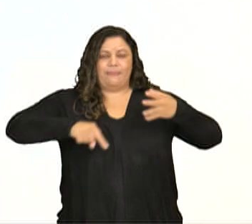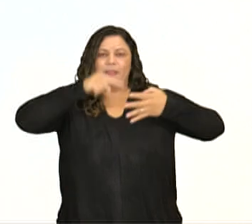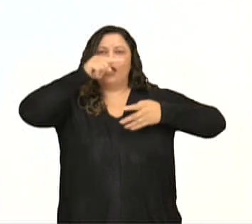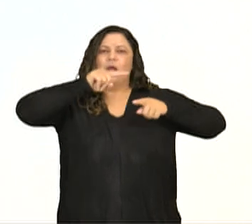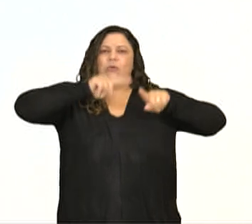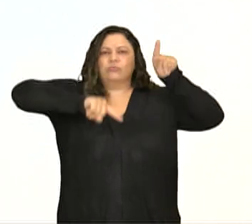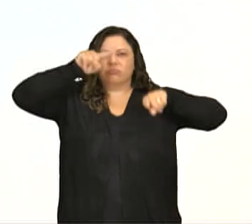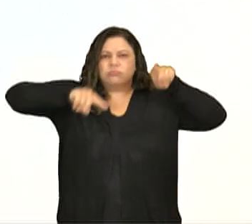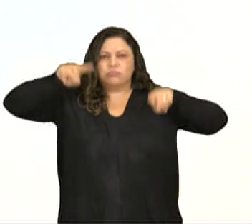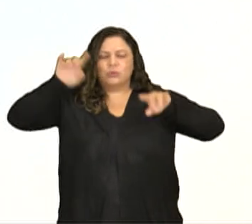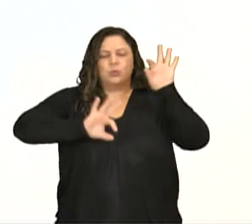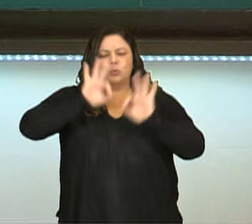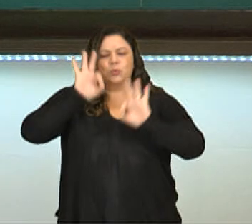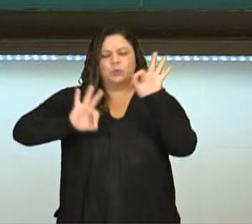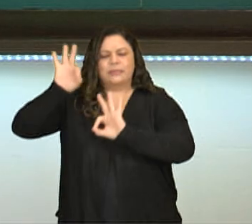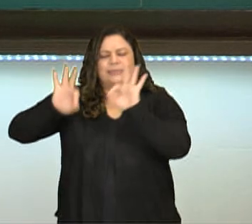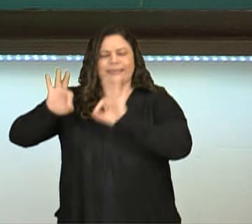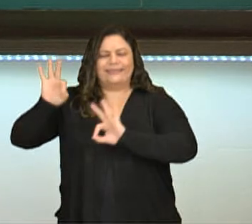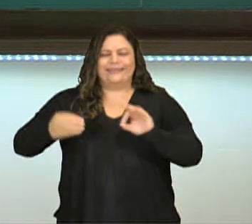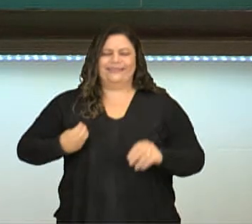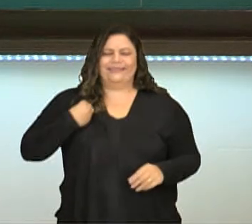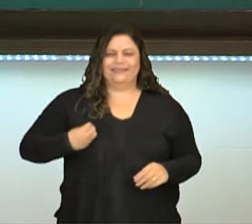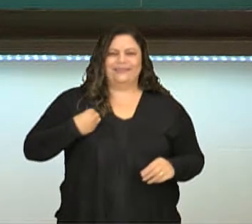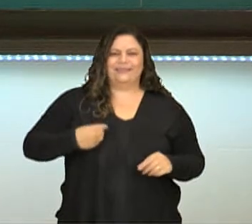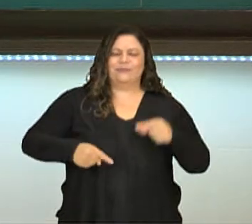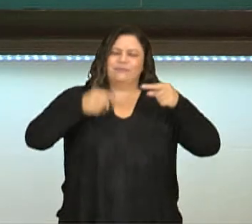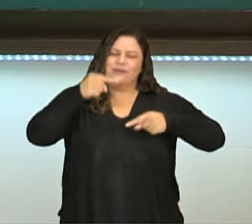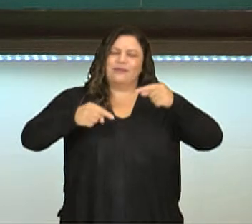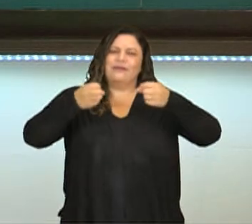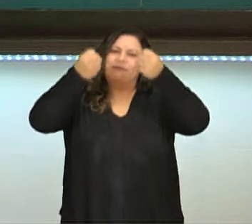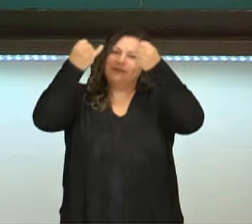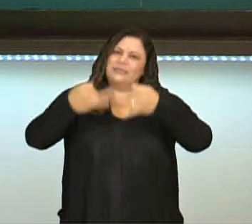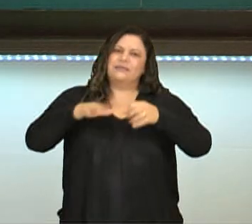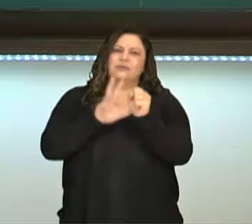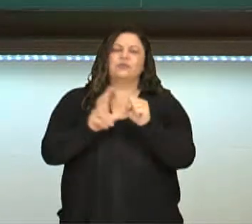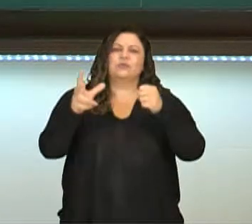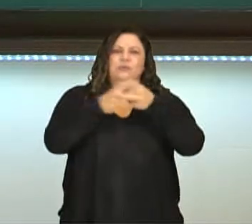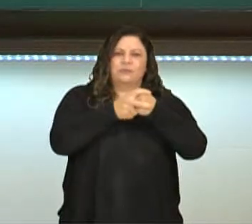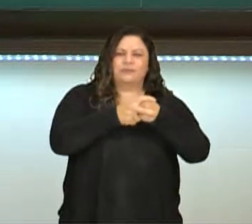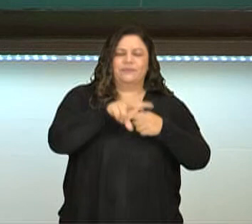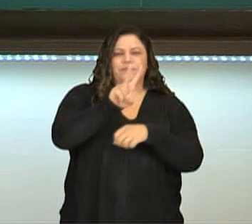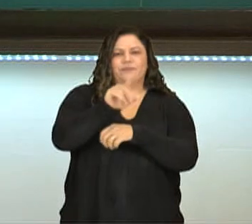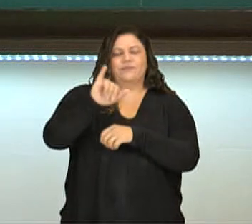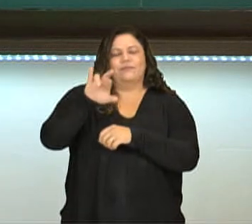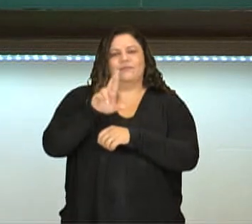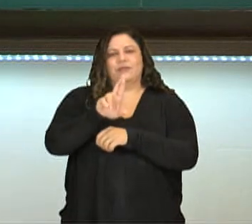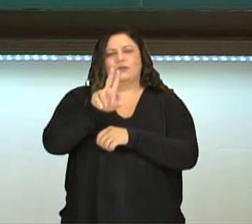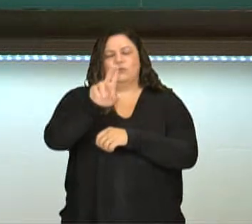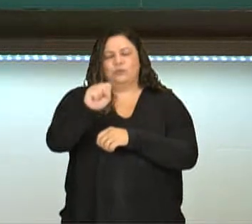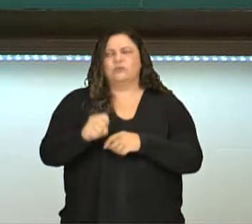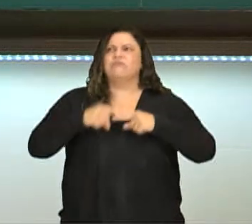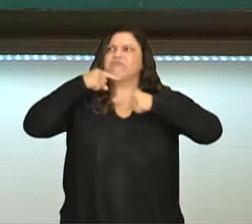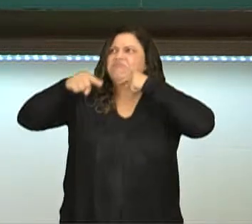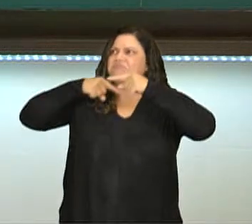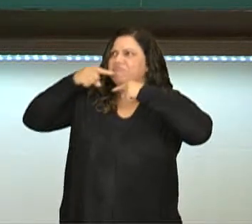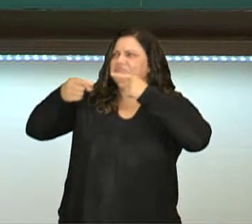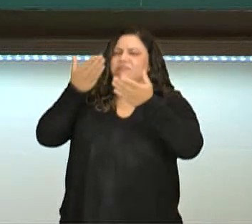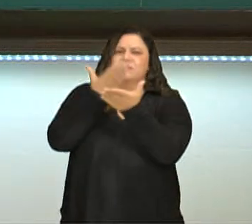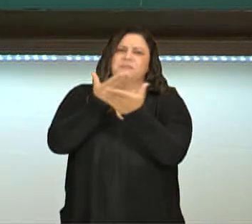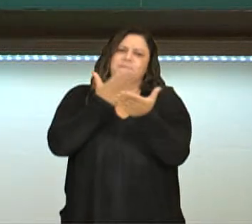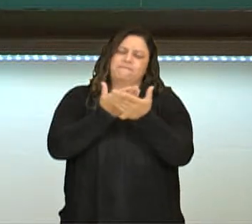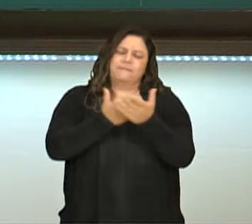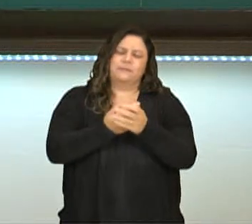organização dos seres vivos e discutimos um pouquinho sobre vírus, ok? Muitas dúvidas podem ficar nessa aula, você pode